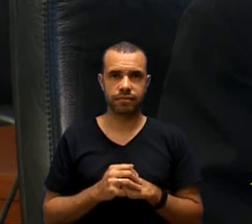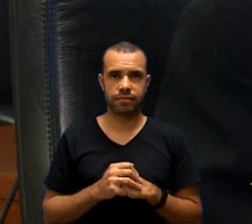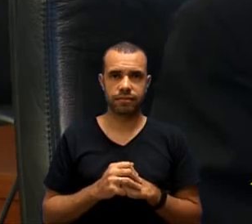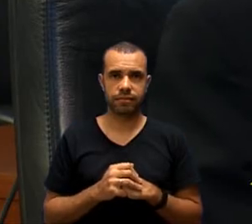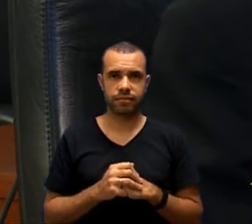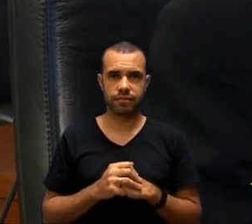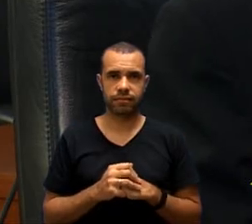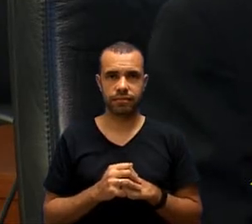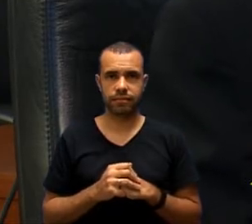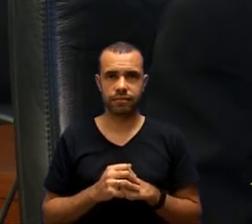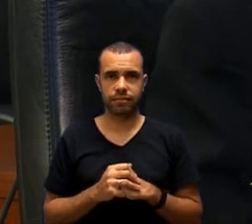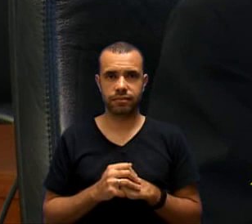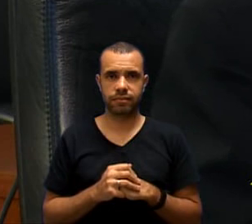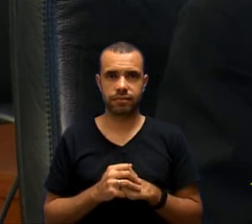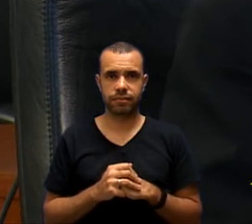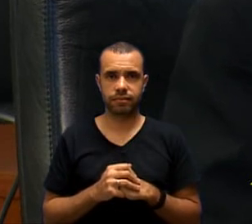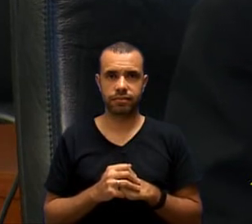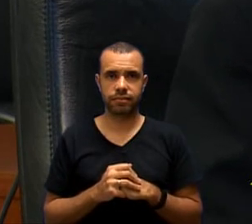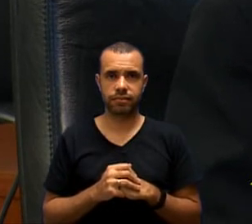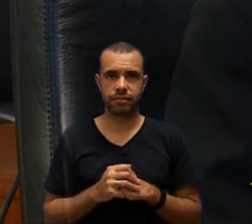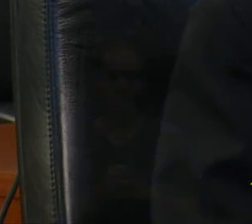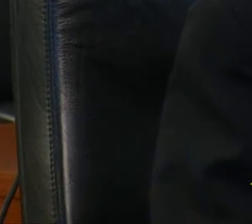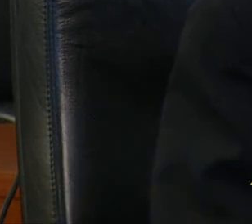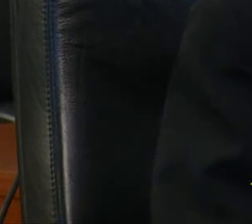Mas não é 3 milhões, é 1 milhão.